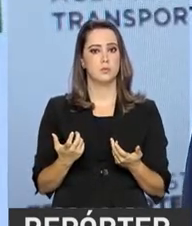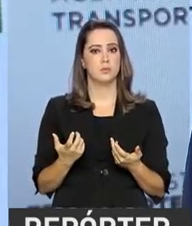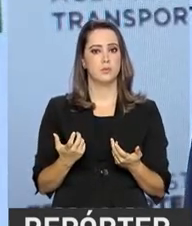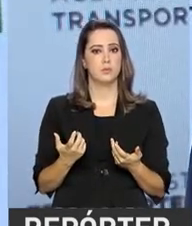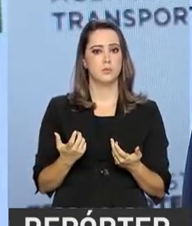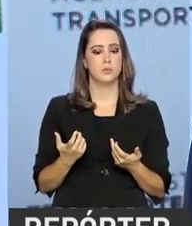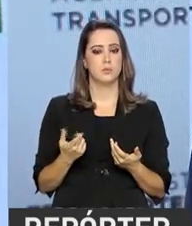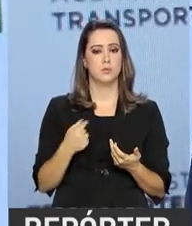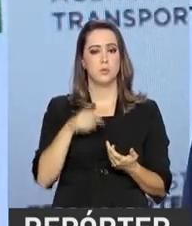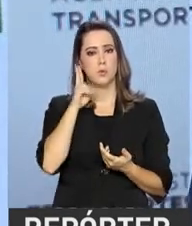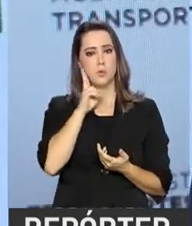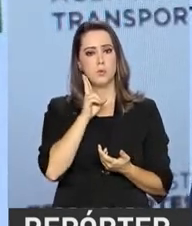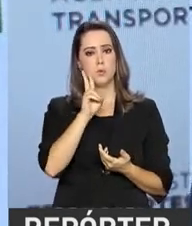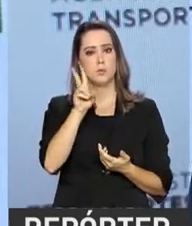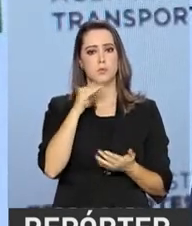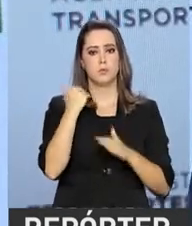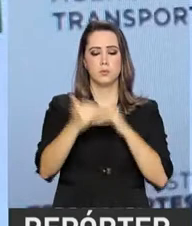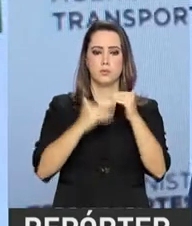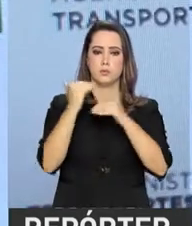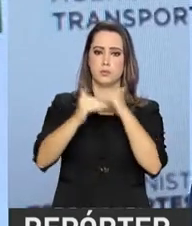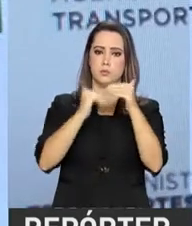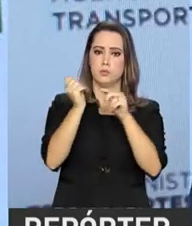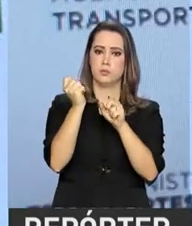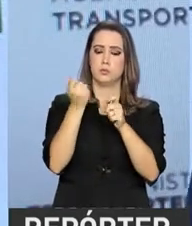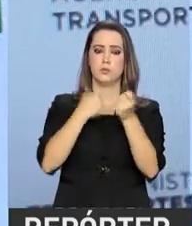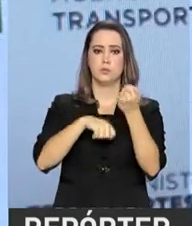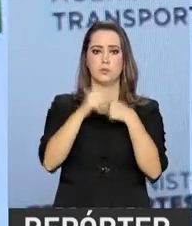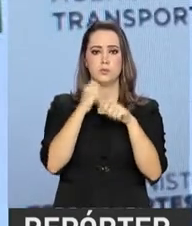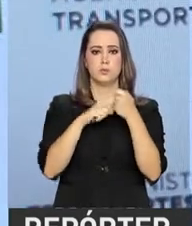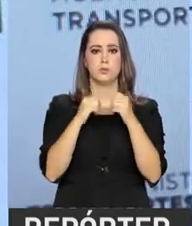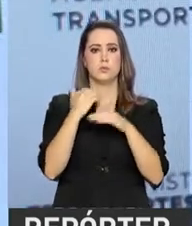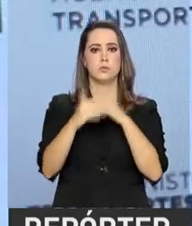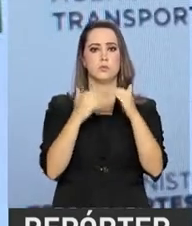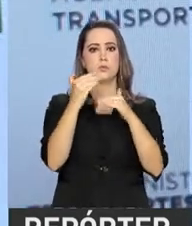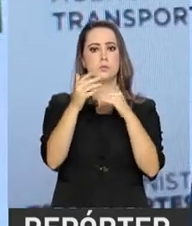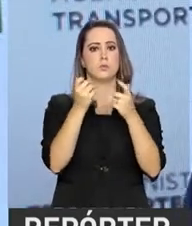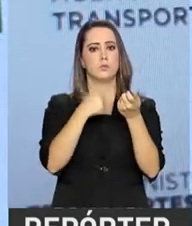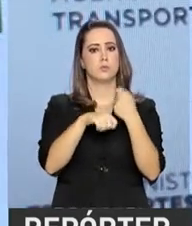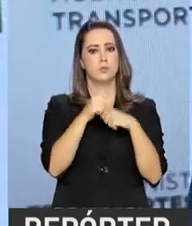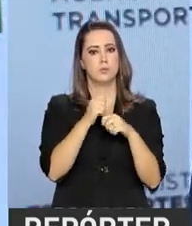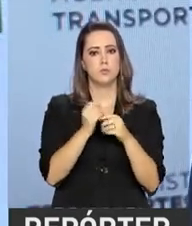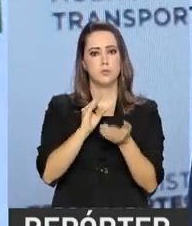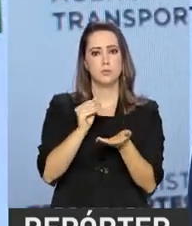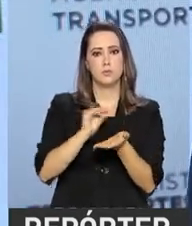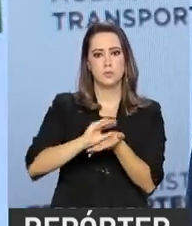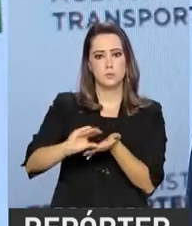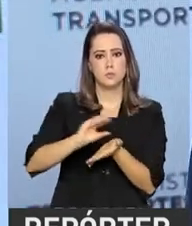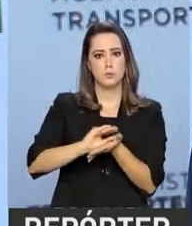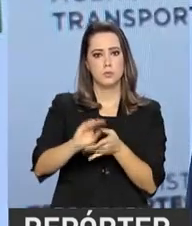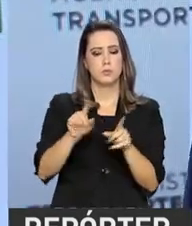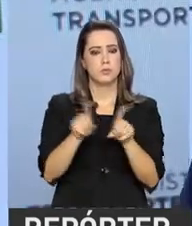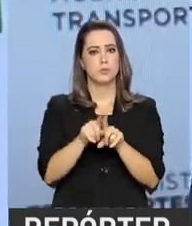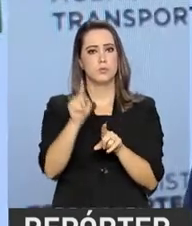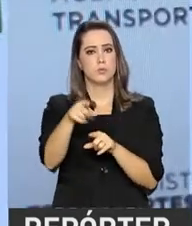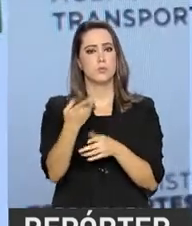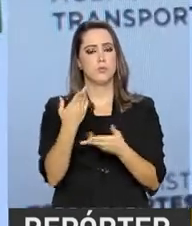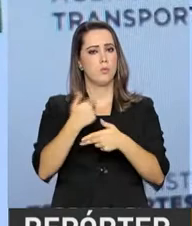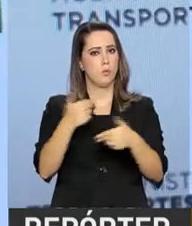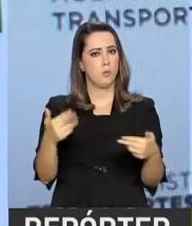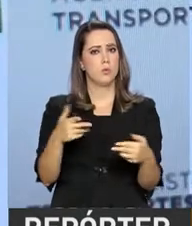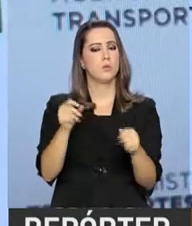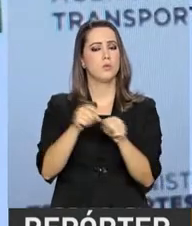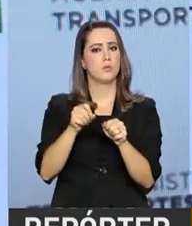ver que o crescimento da economia o crescimento o investimento a produção